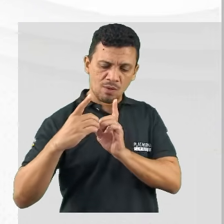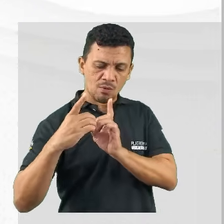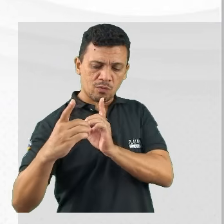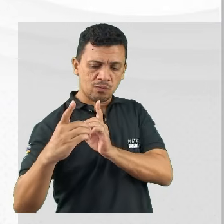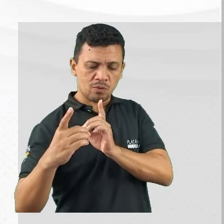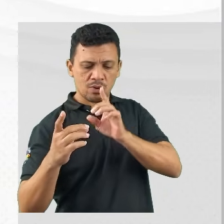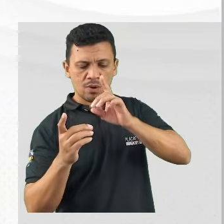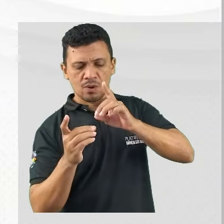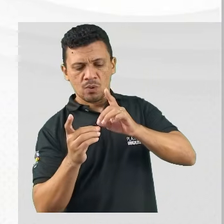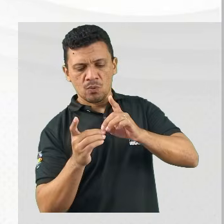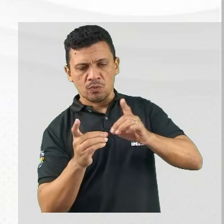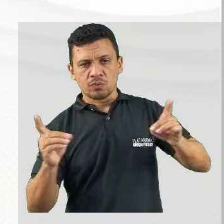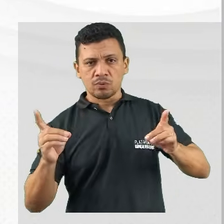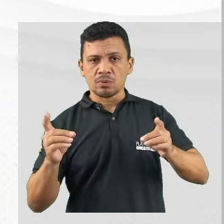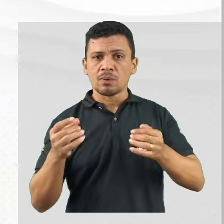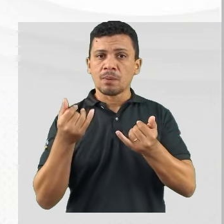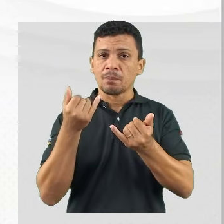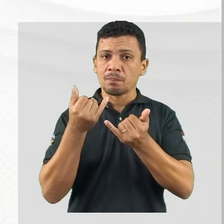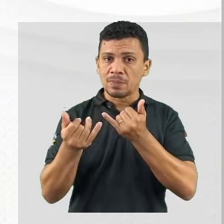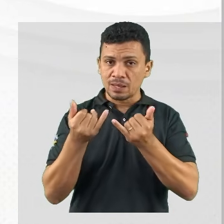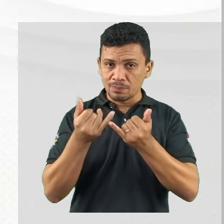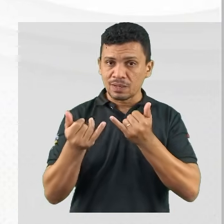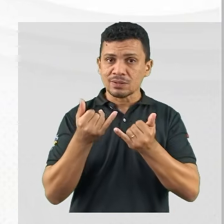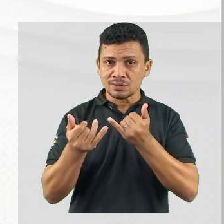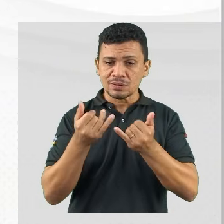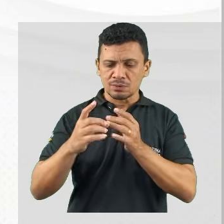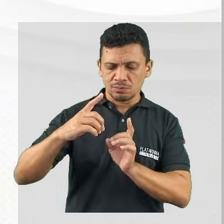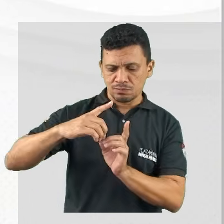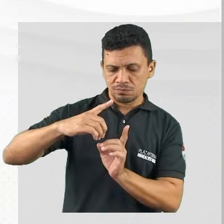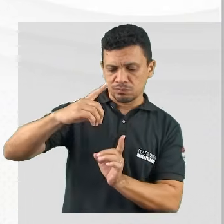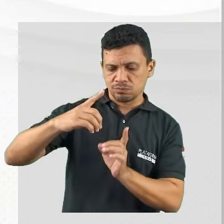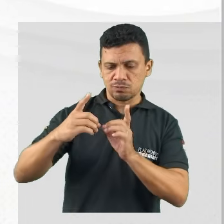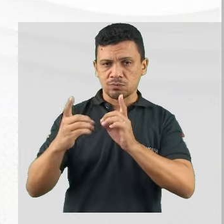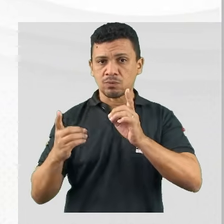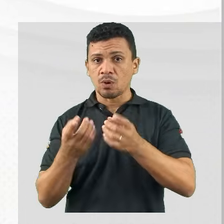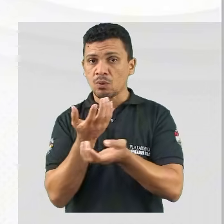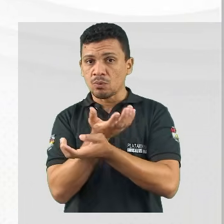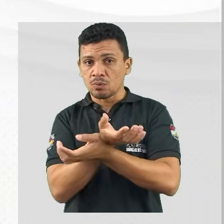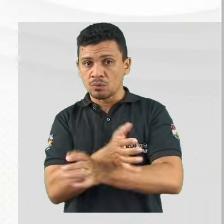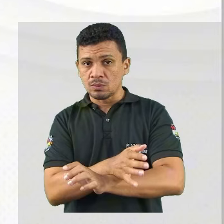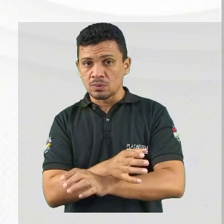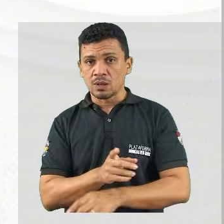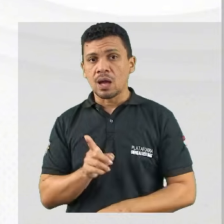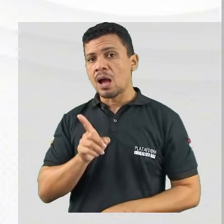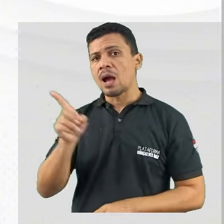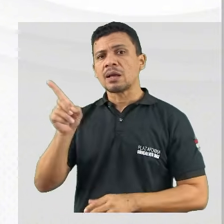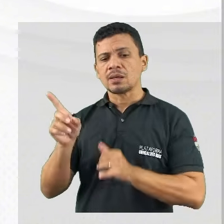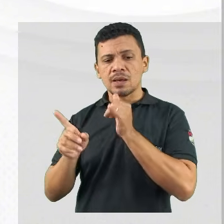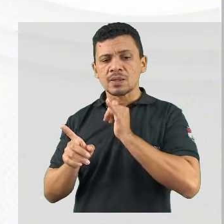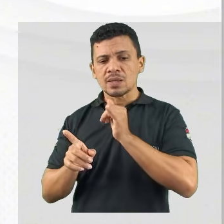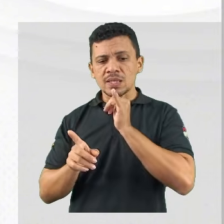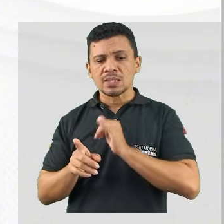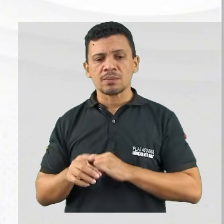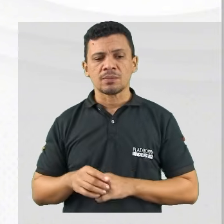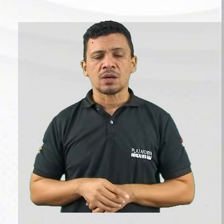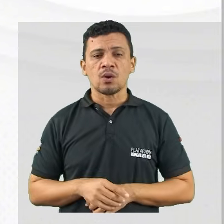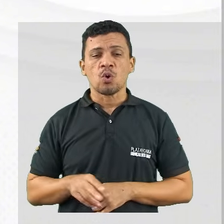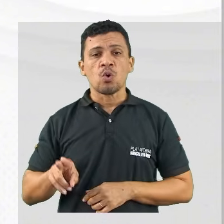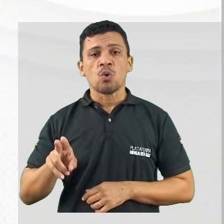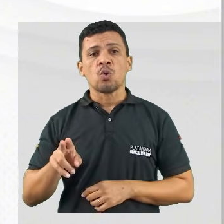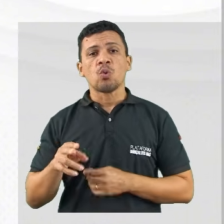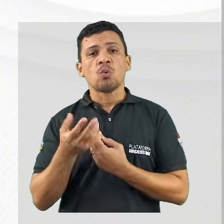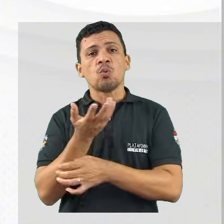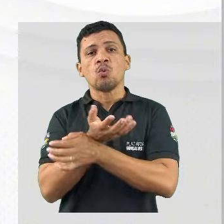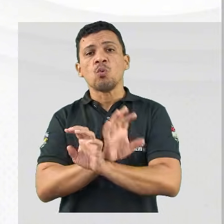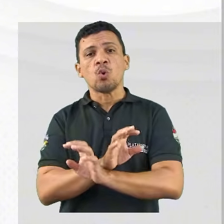espessura bem parecidos, tá? Bem próximos ali. Aqui nesse exemplo a gente tem um osso da região da mão, que a gente